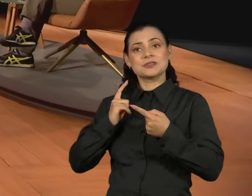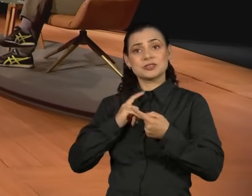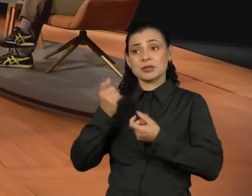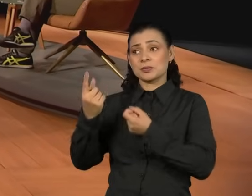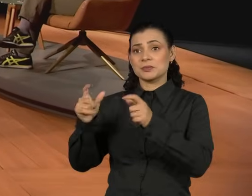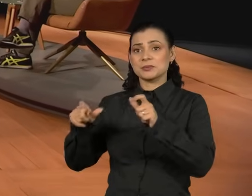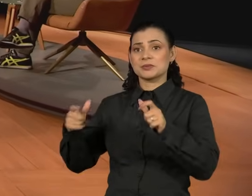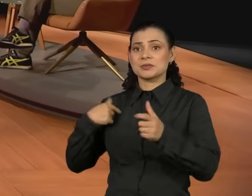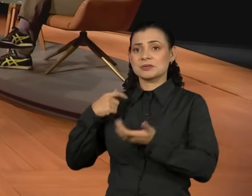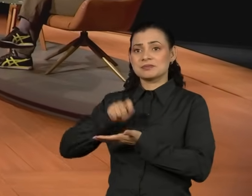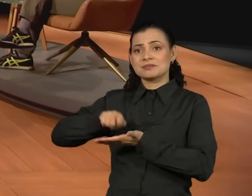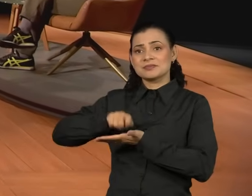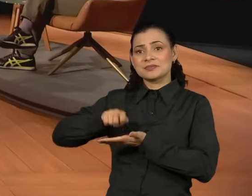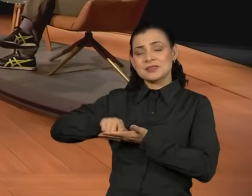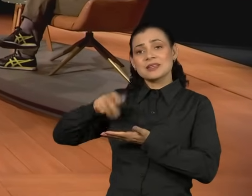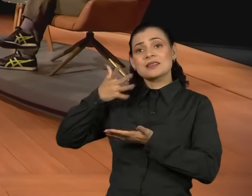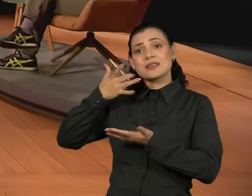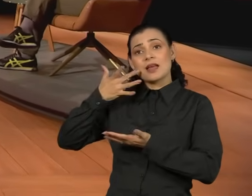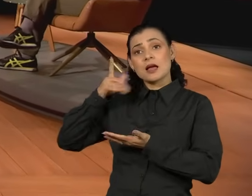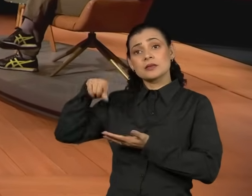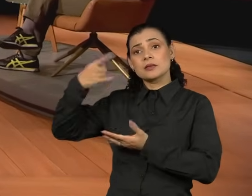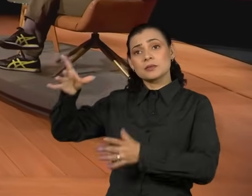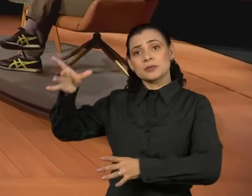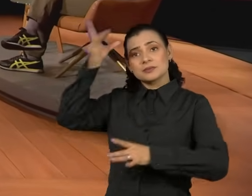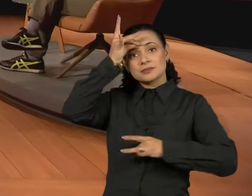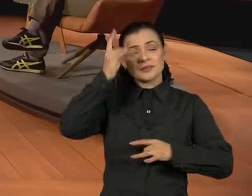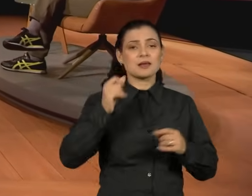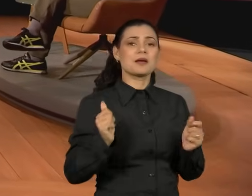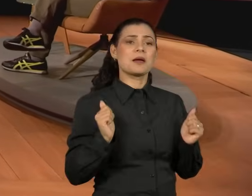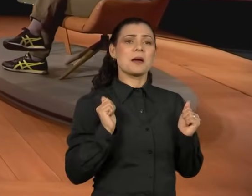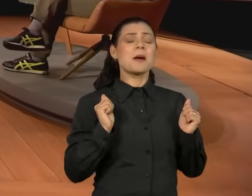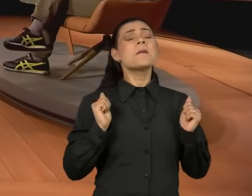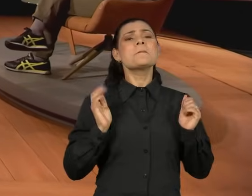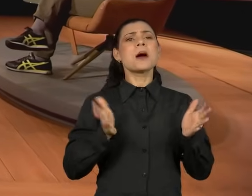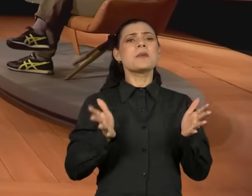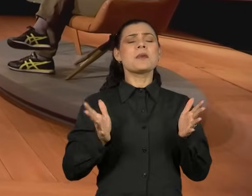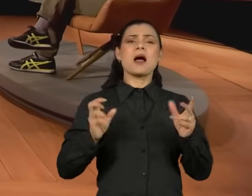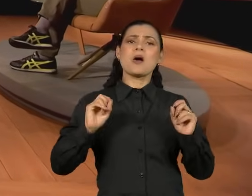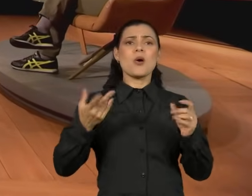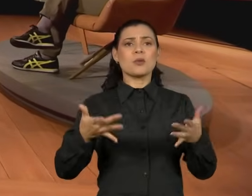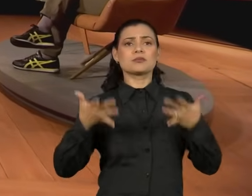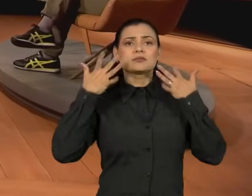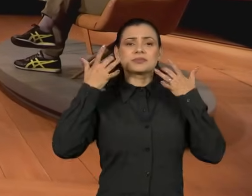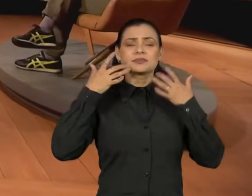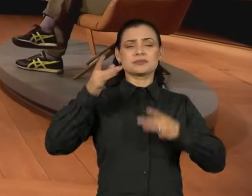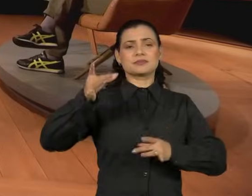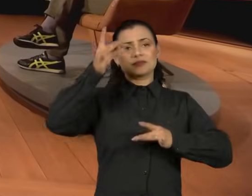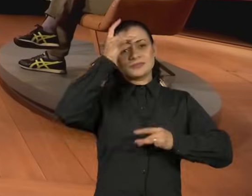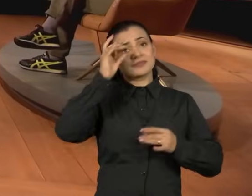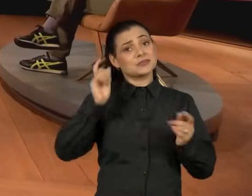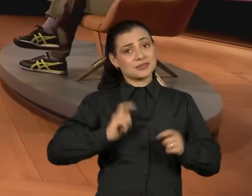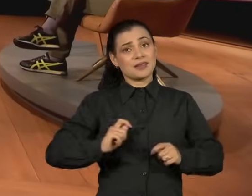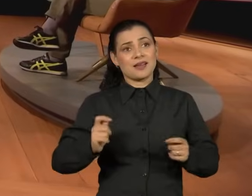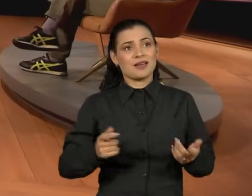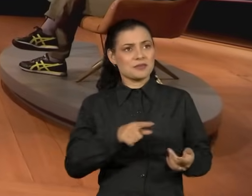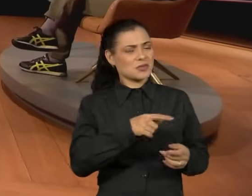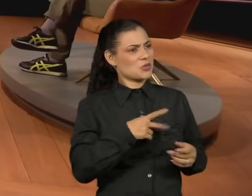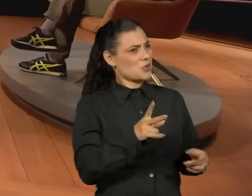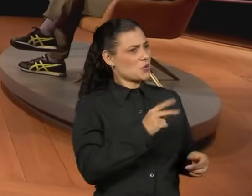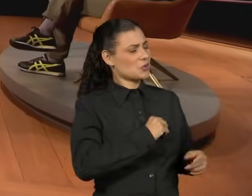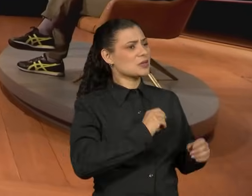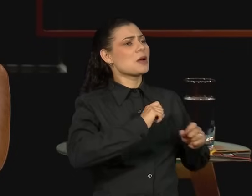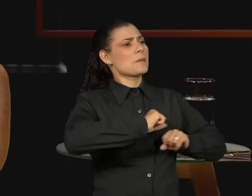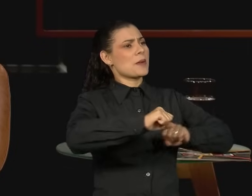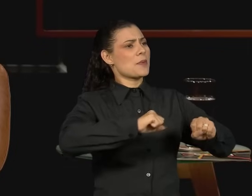escreverem peças e depois encenar. Né? No caso, eu escrevi uma peça a essa altura. O nome é forte, hein? Protesto